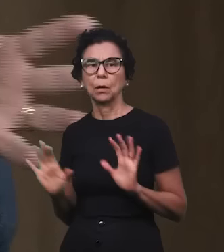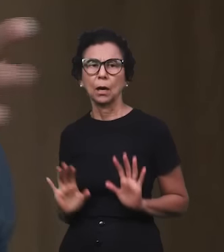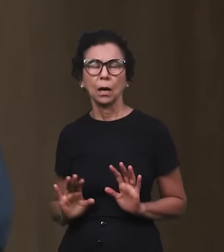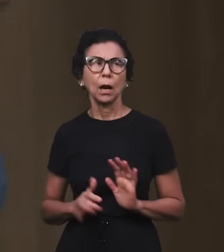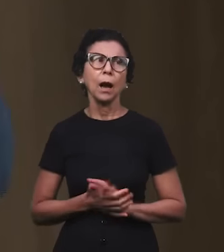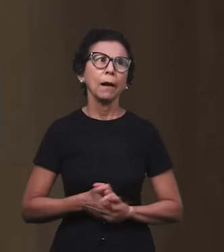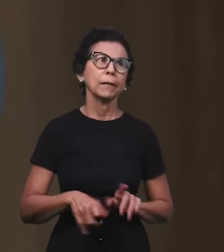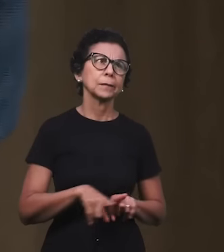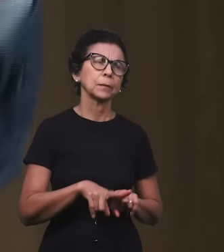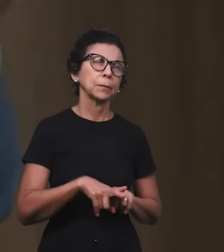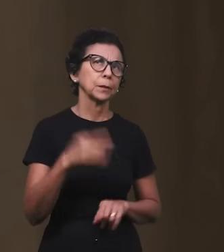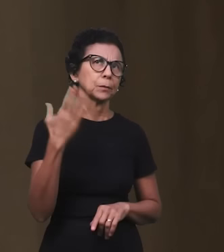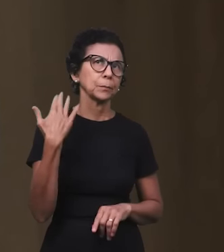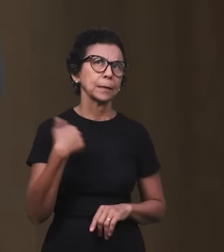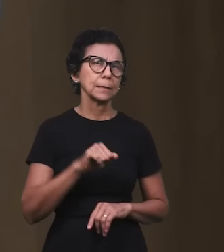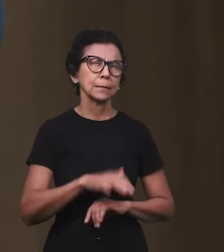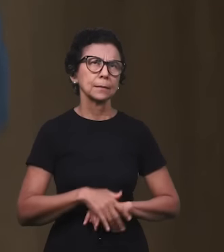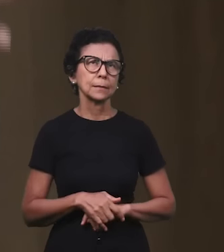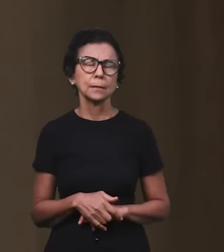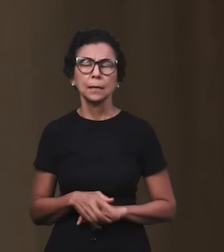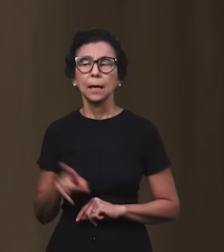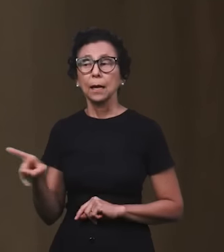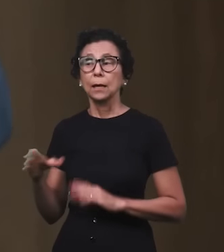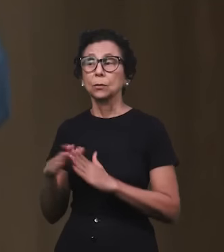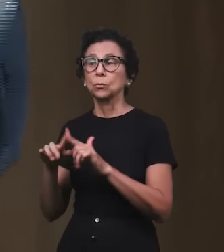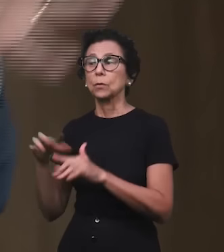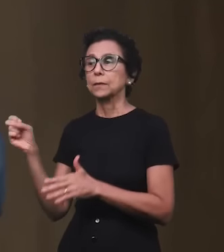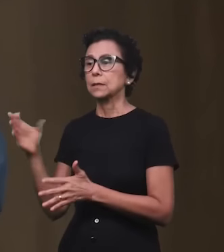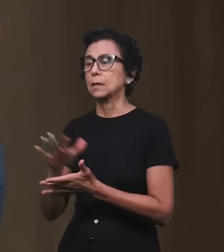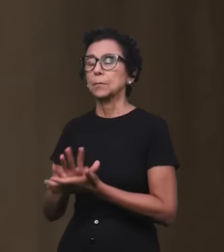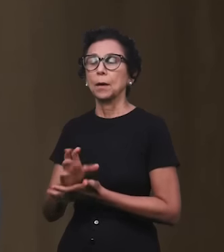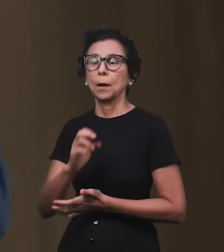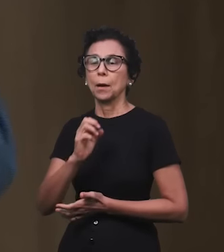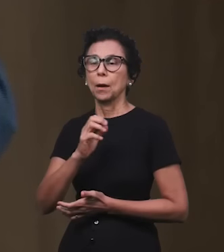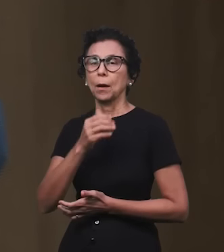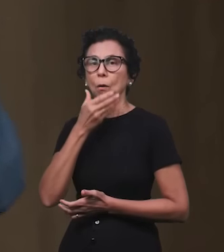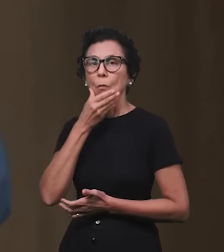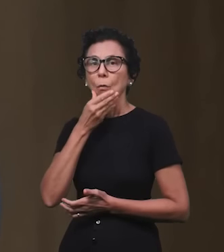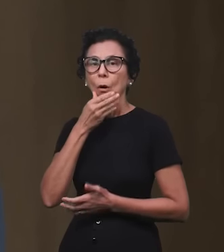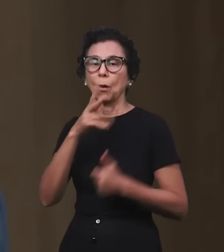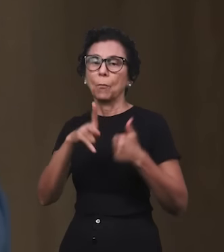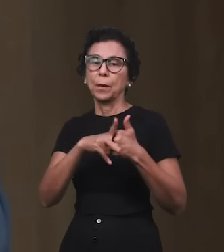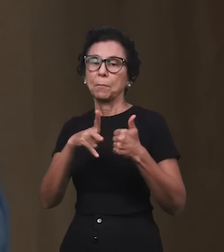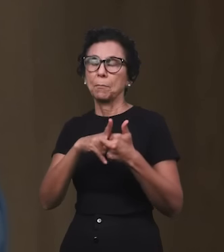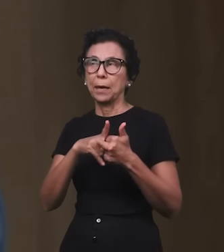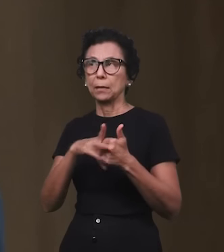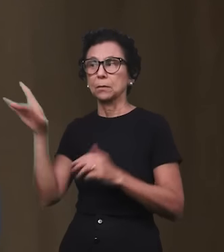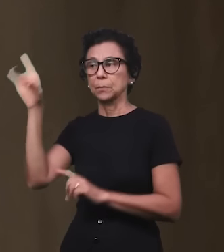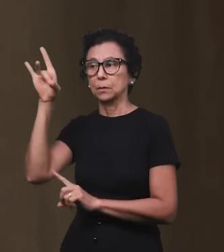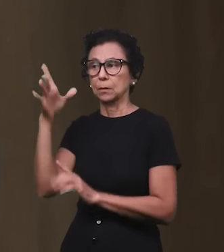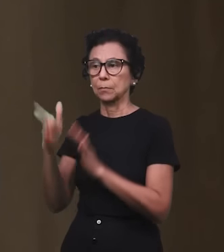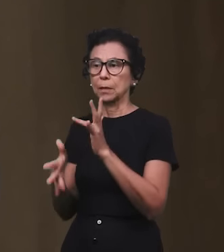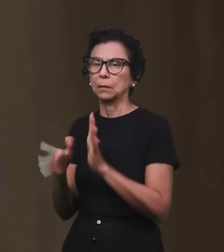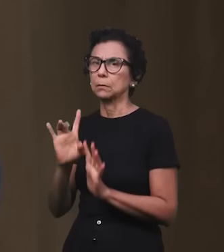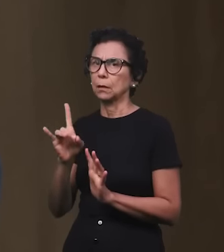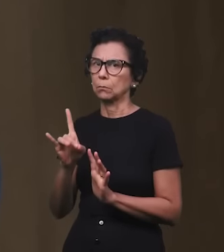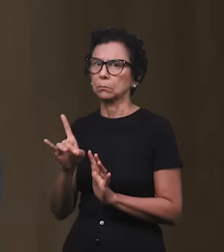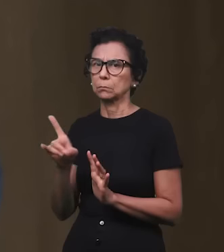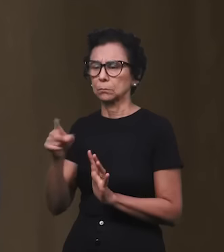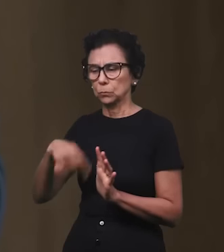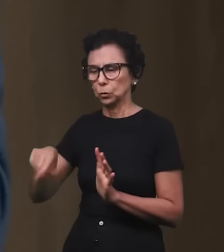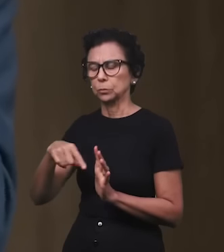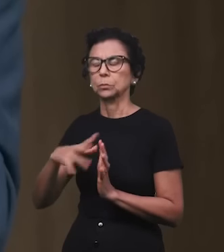Pedro, né? Que Pedro ia ser o chefe. Não, o Espírito Santo veio só sobre Pedro e Pedro ia dirigir tudo, mas veio sobre todos, uma língua de fogo sobre todos. Mas veja uma